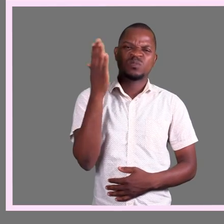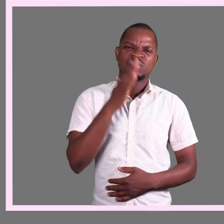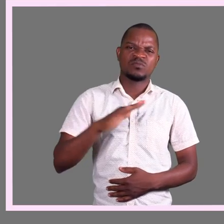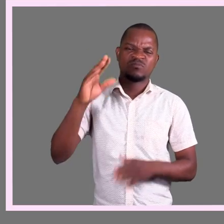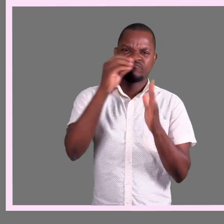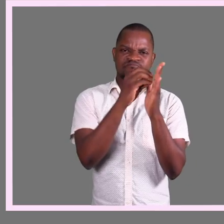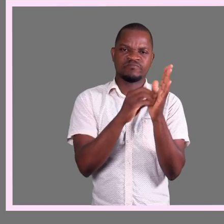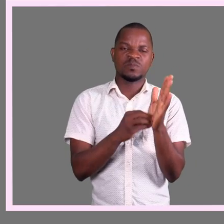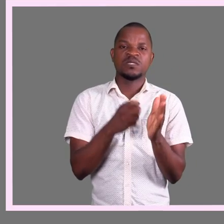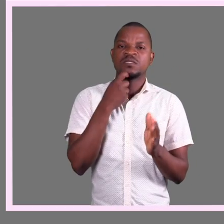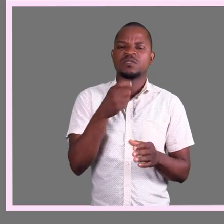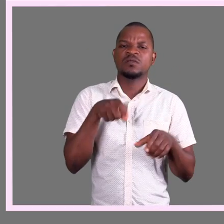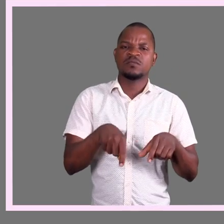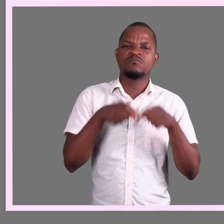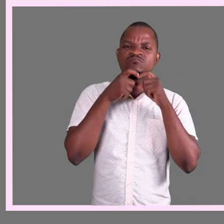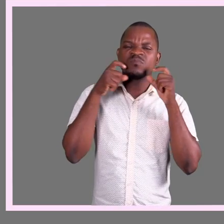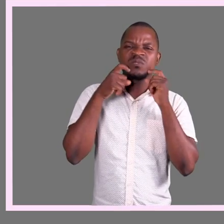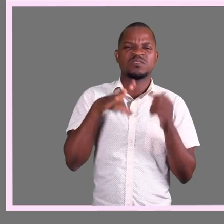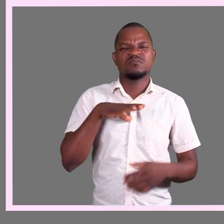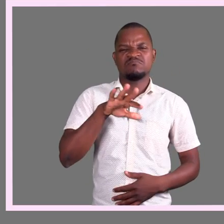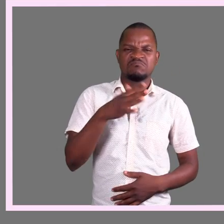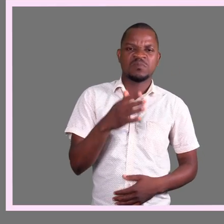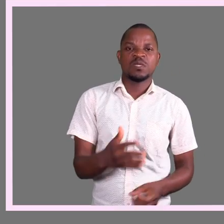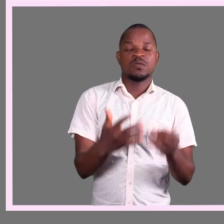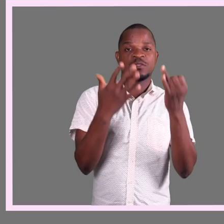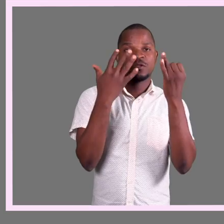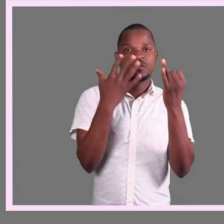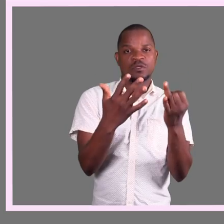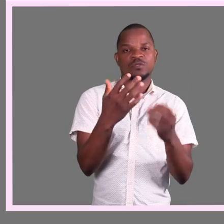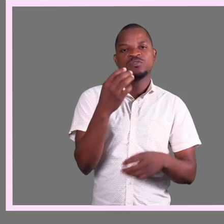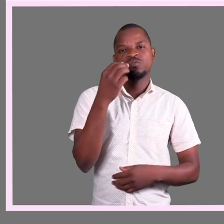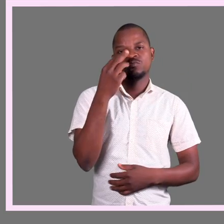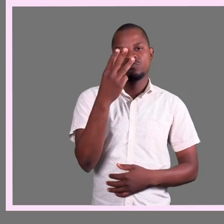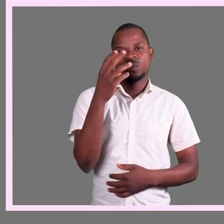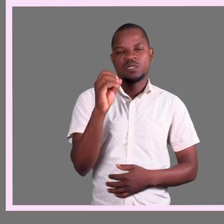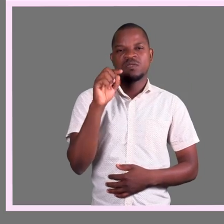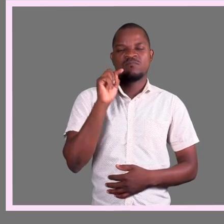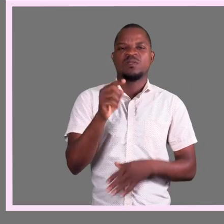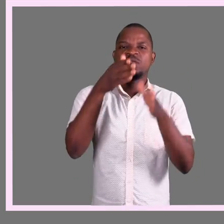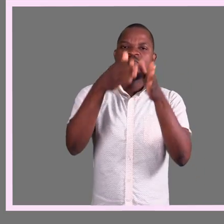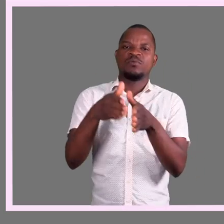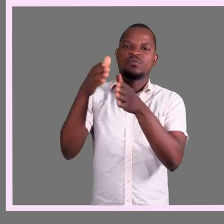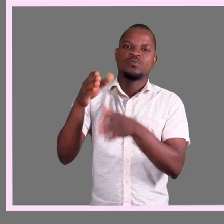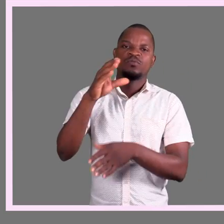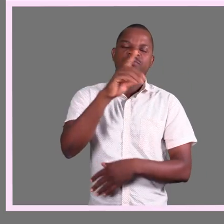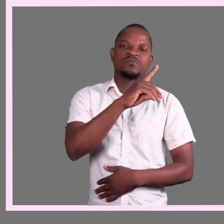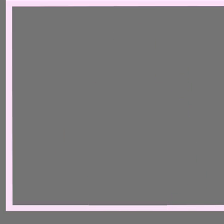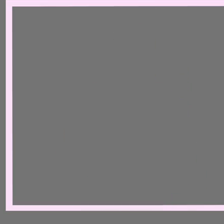do Instituto Nacional de Estatística, existem em Moçambique cerca de 730 mil pessoas com deficiência.